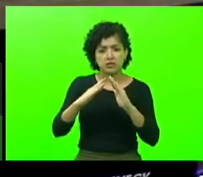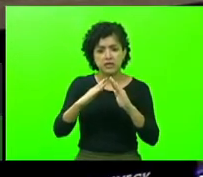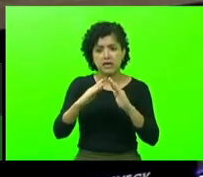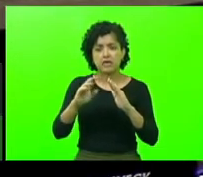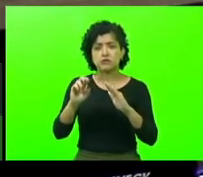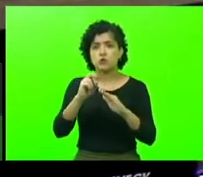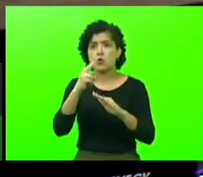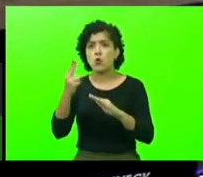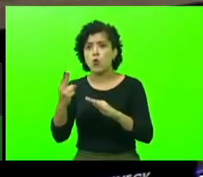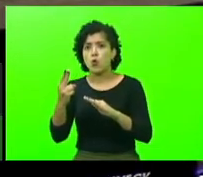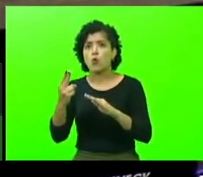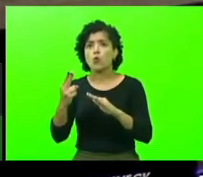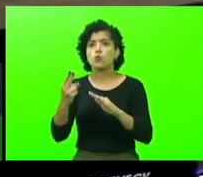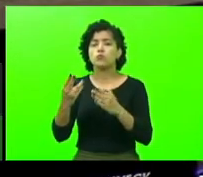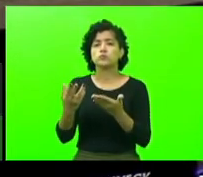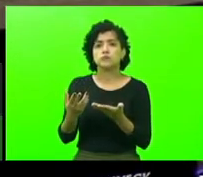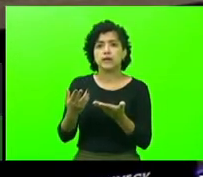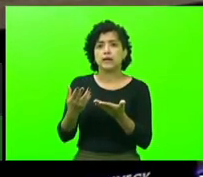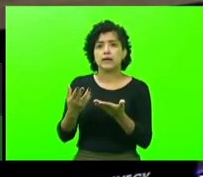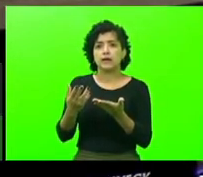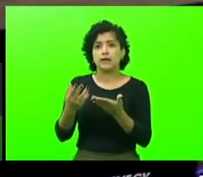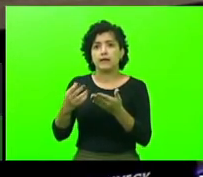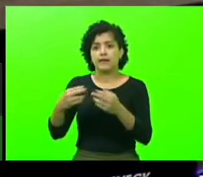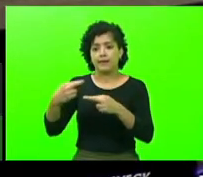inorgânico, seja o reciclável,